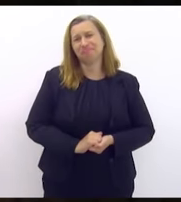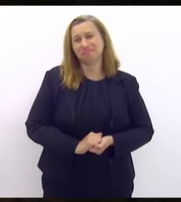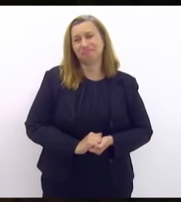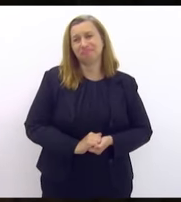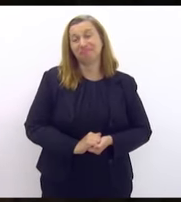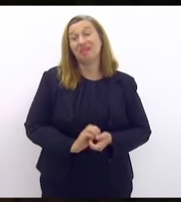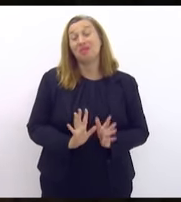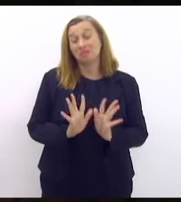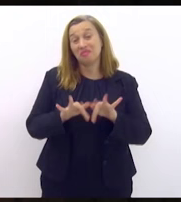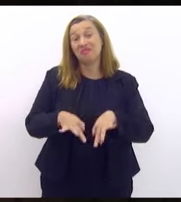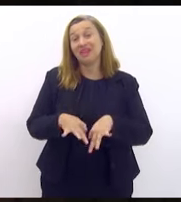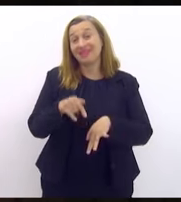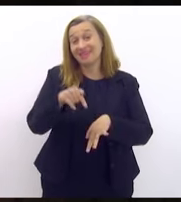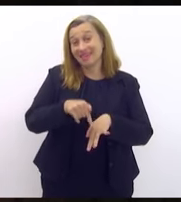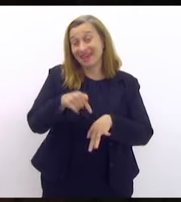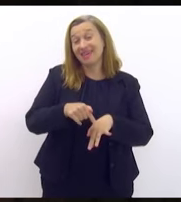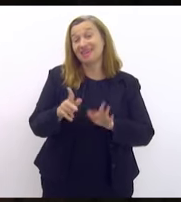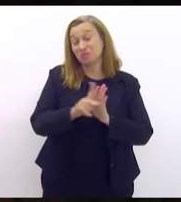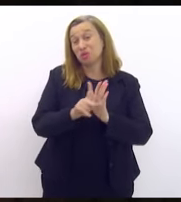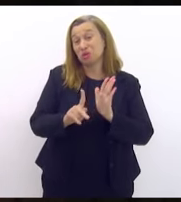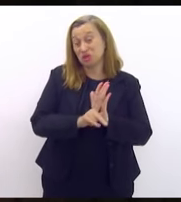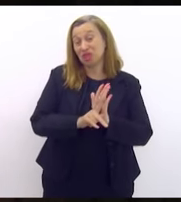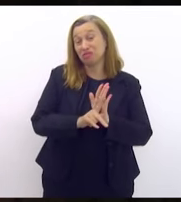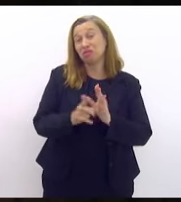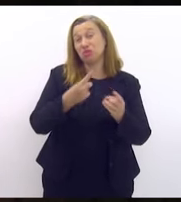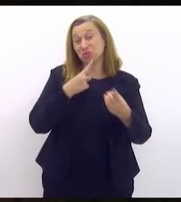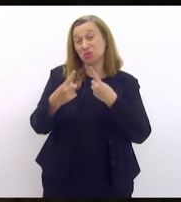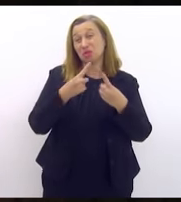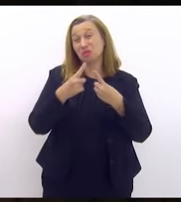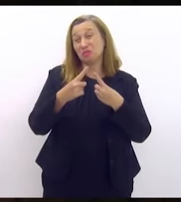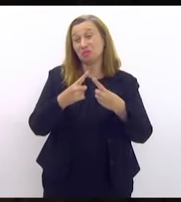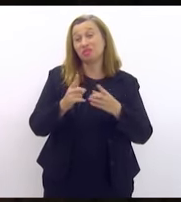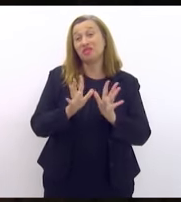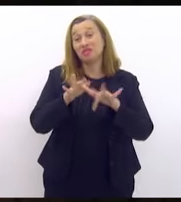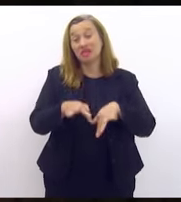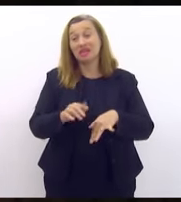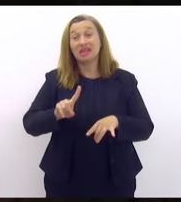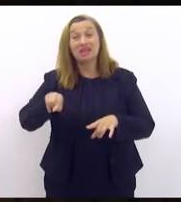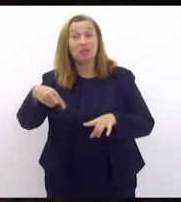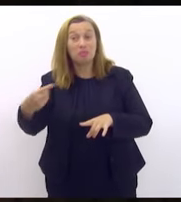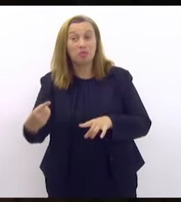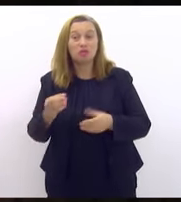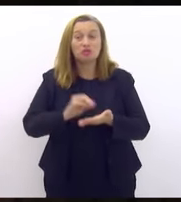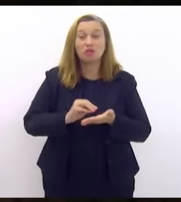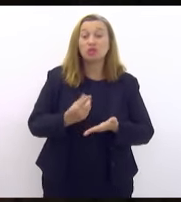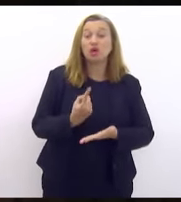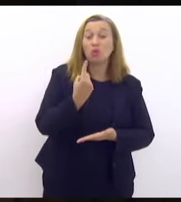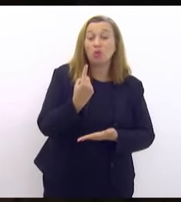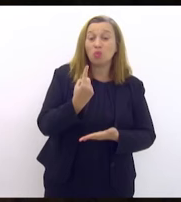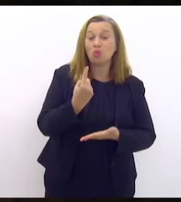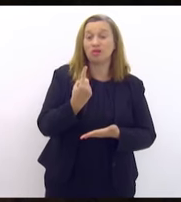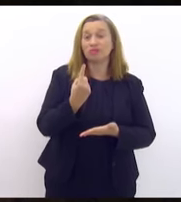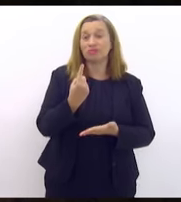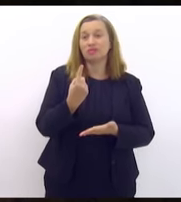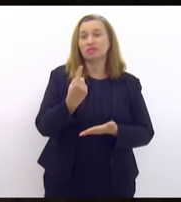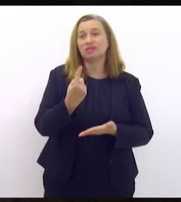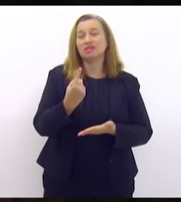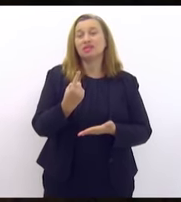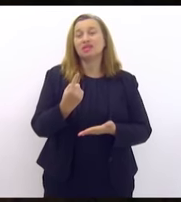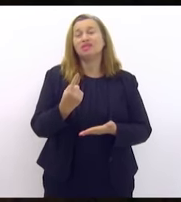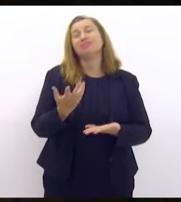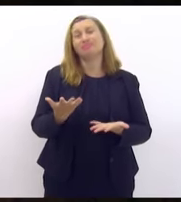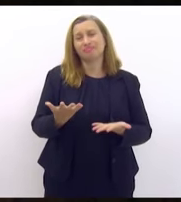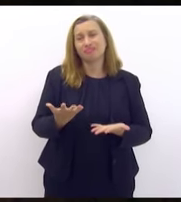eu concluir esse projeto com uma discussão, encerrar e cantar. Ainda falta do Carlinhos BNH, que tem que colher